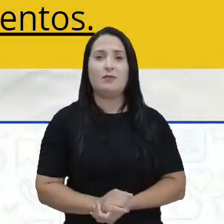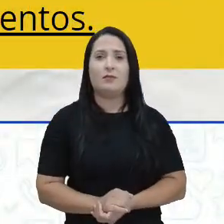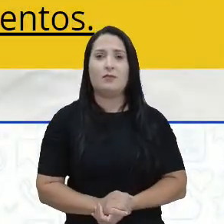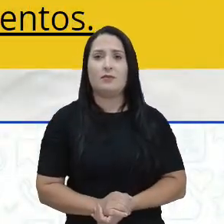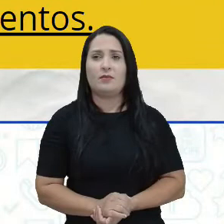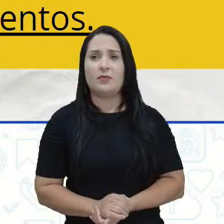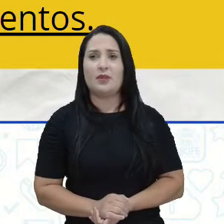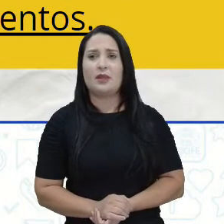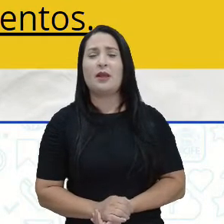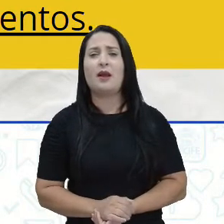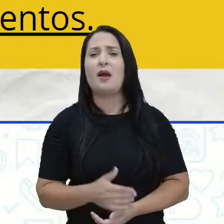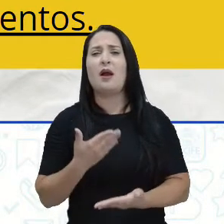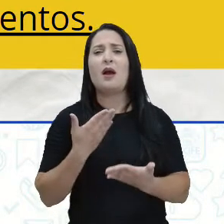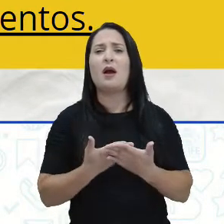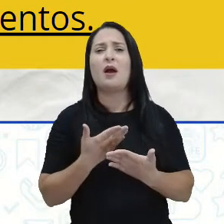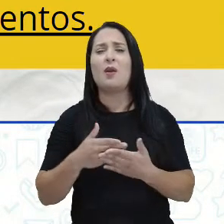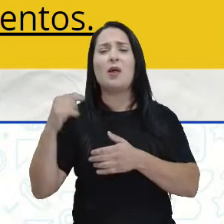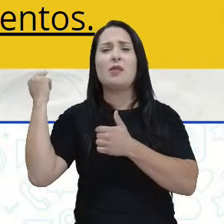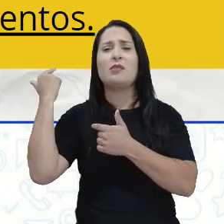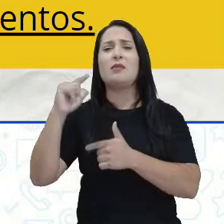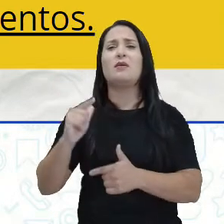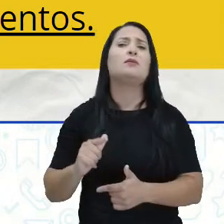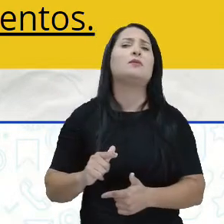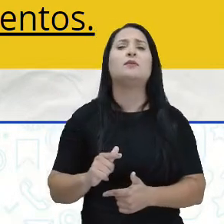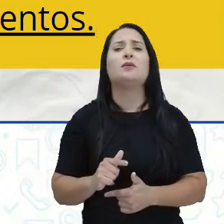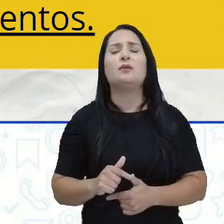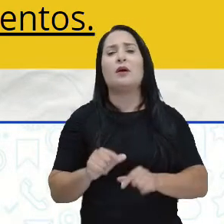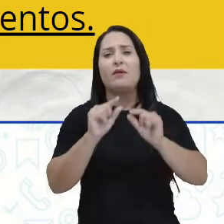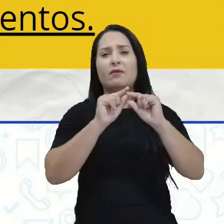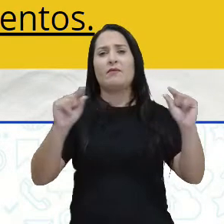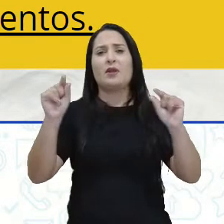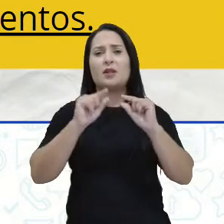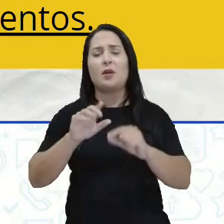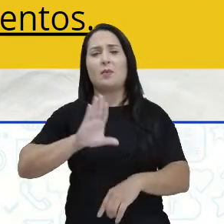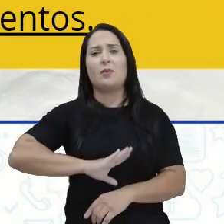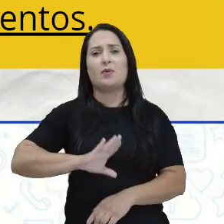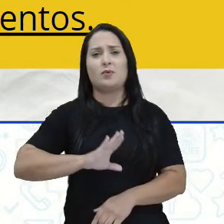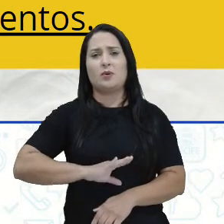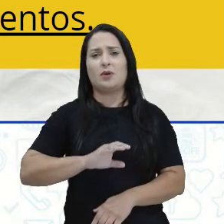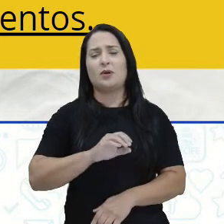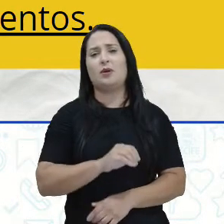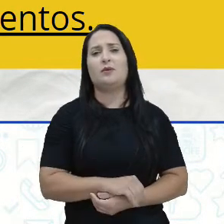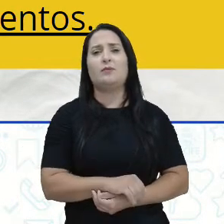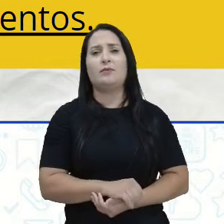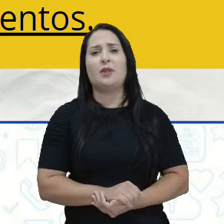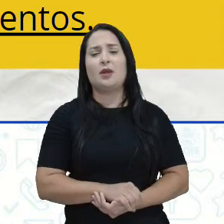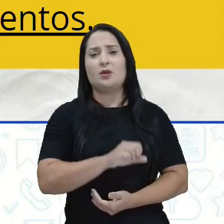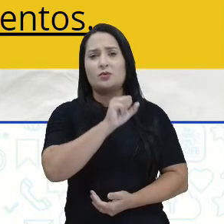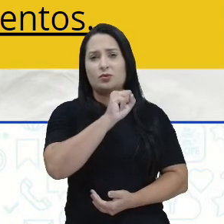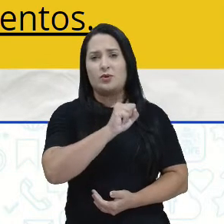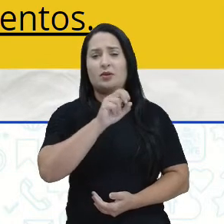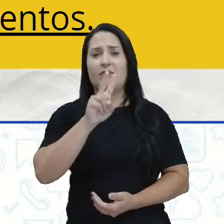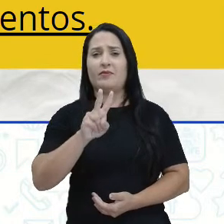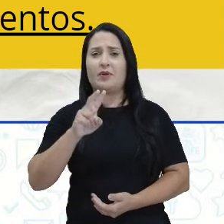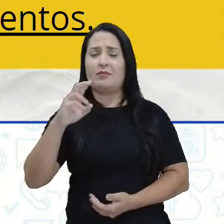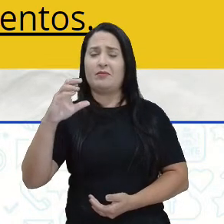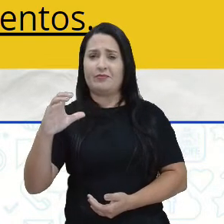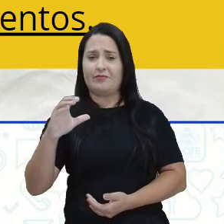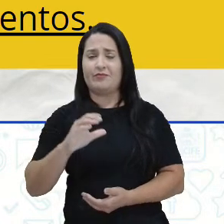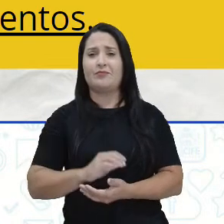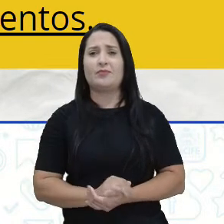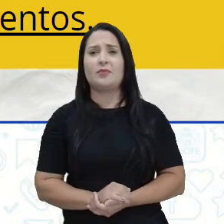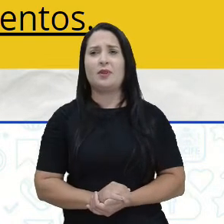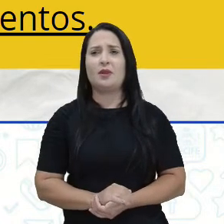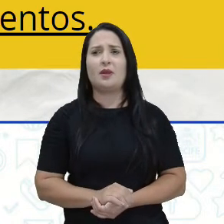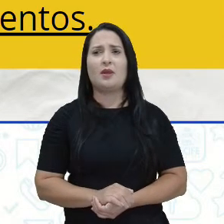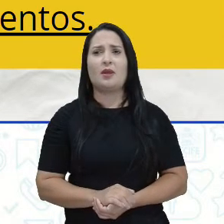é isso, né? A ordem tradicional, em uma frase de língua portuguesa, é sujeito, verbo e complemento, tá? Quando essa